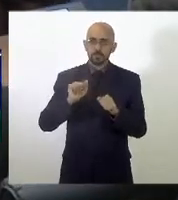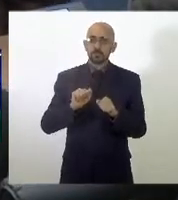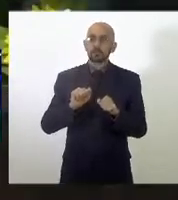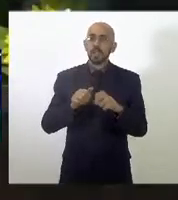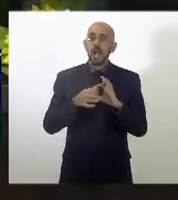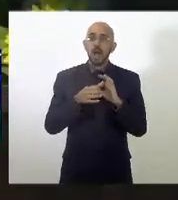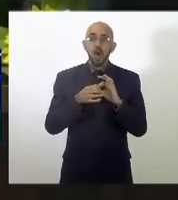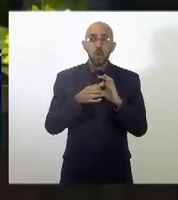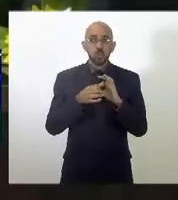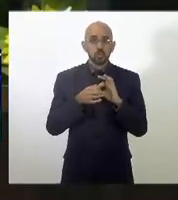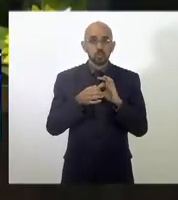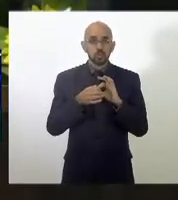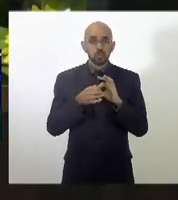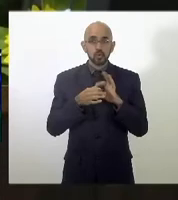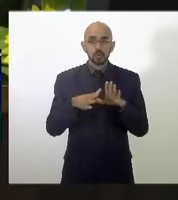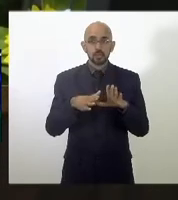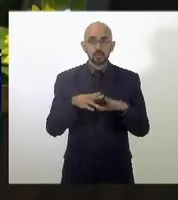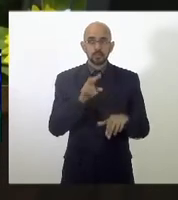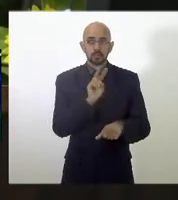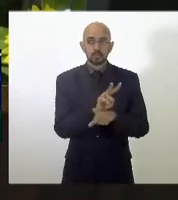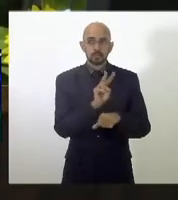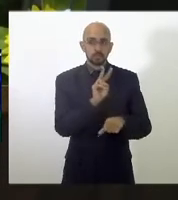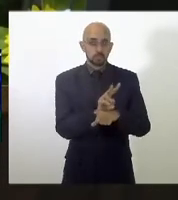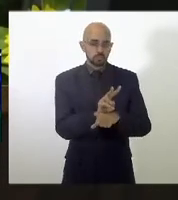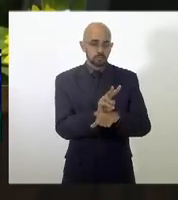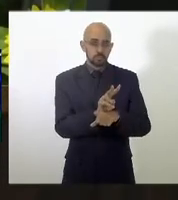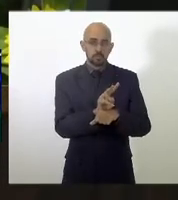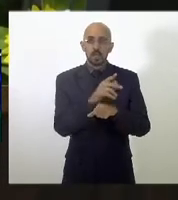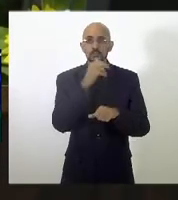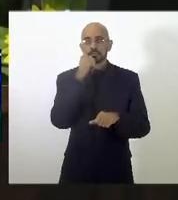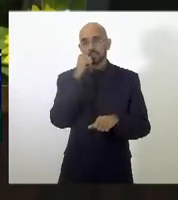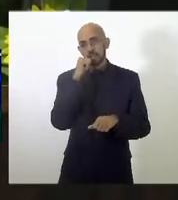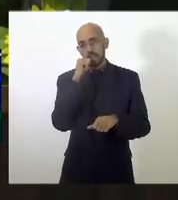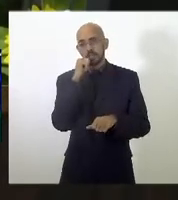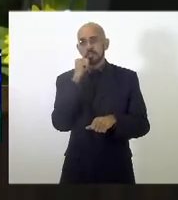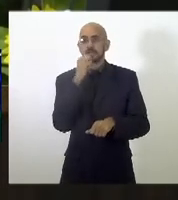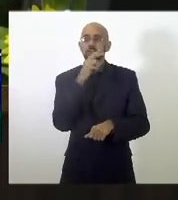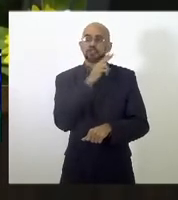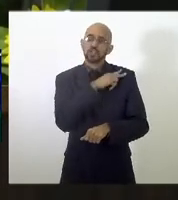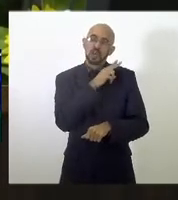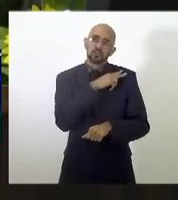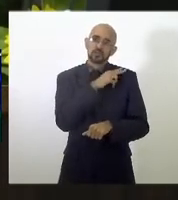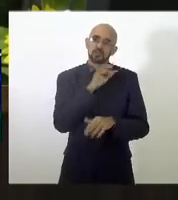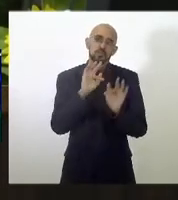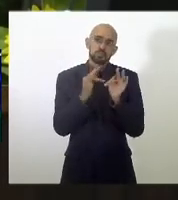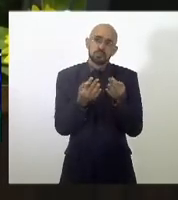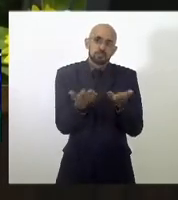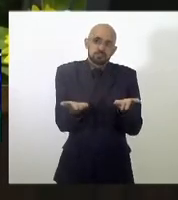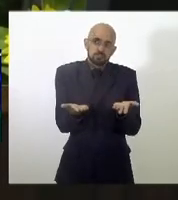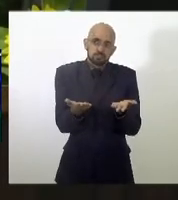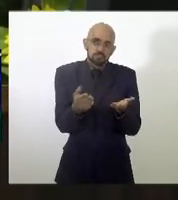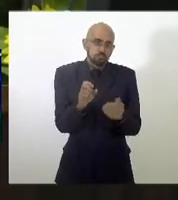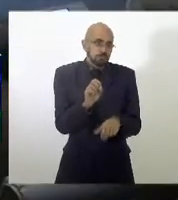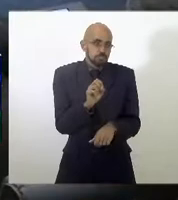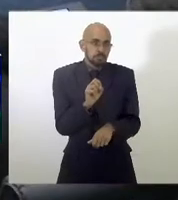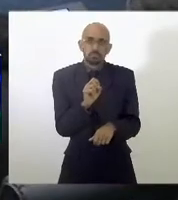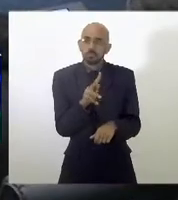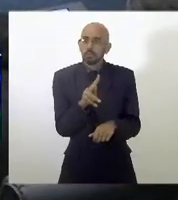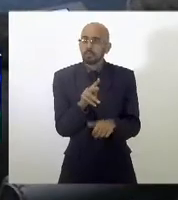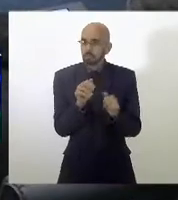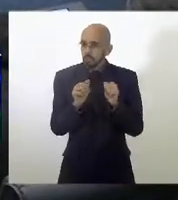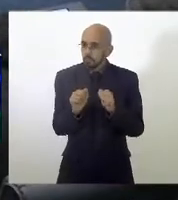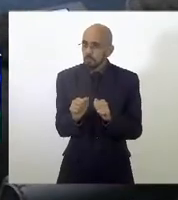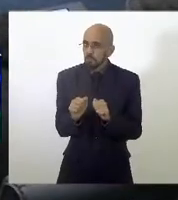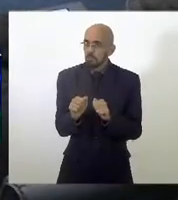Autoriza a conceder empréstimo às mulheres. As mulheres chefes de família, todas as mulheres. Está ok? Pode ser dessa